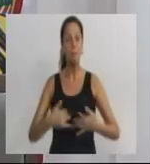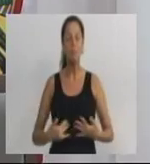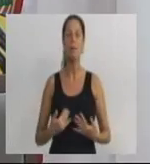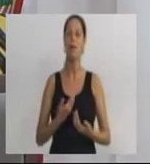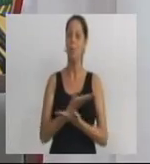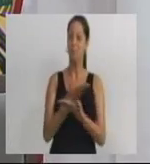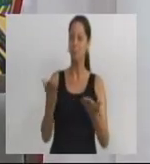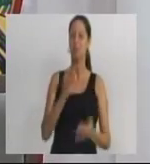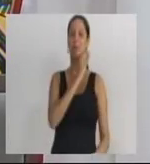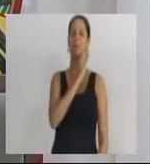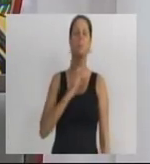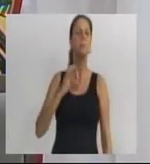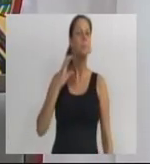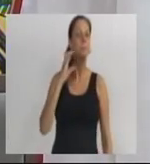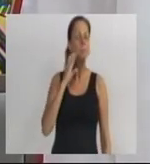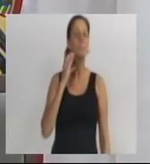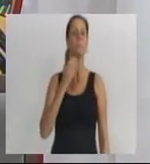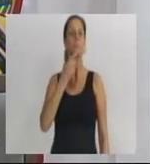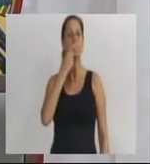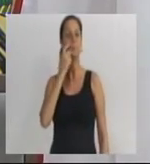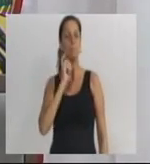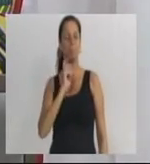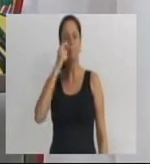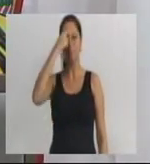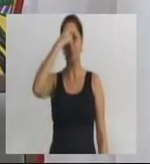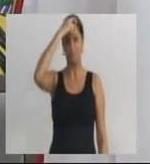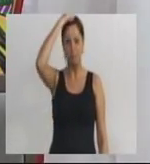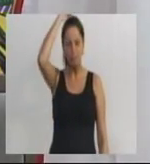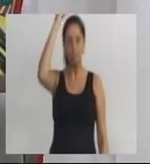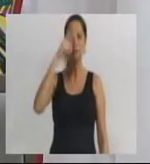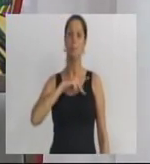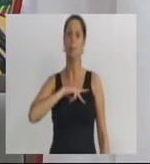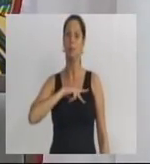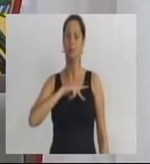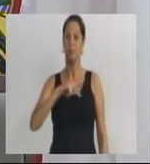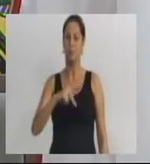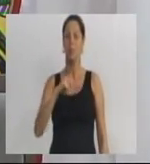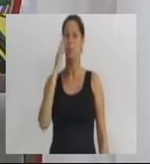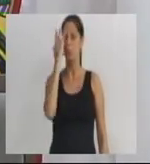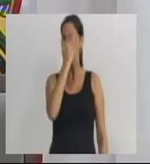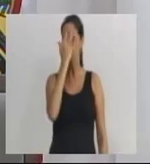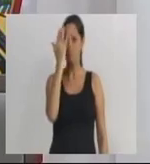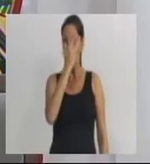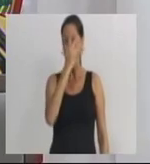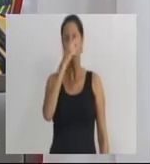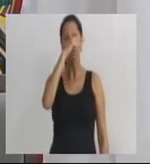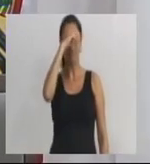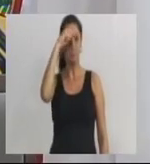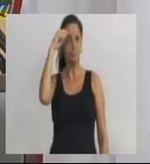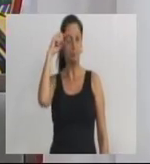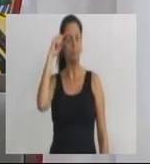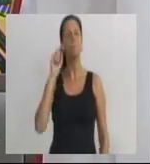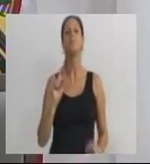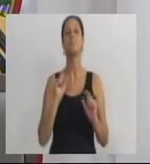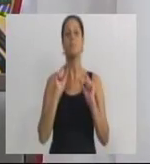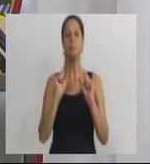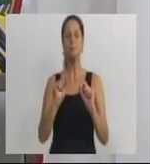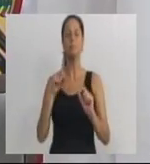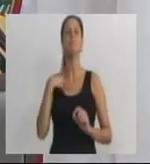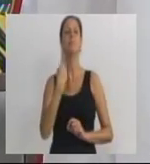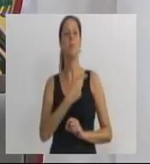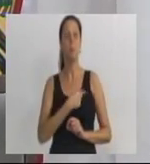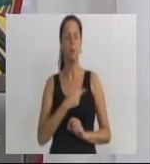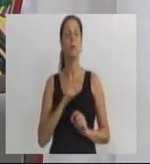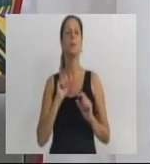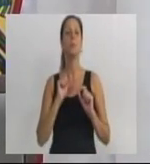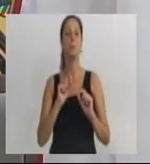Tribés, Fábio Fieder, Robinho, Adriano, presidente Mário, Célio Dias e Marcos da Rosa, que vamos estar fazendo a região